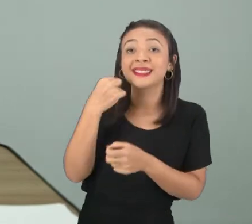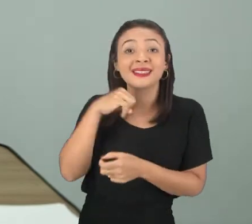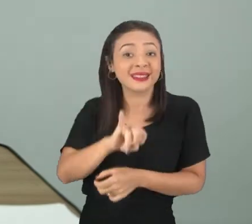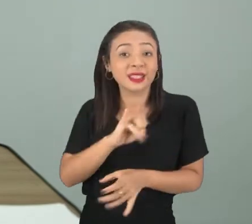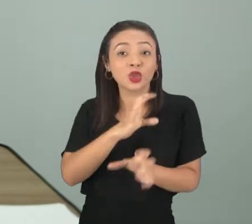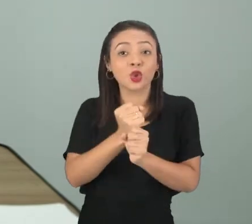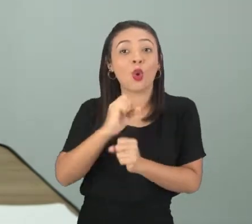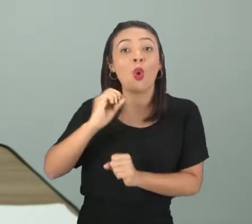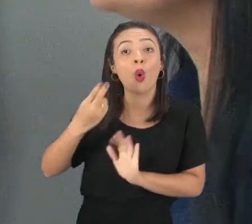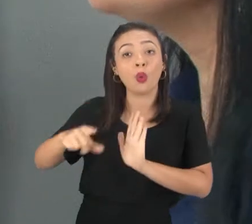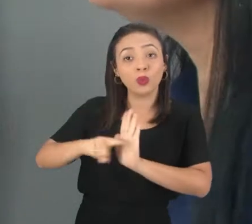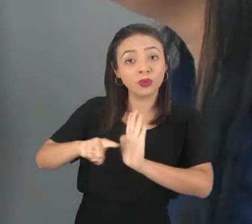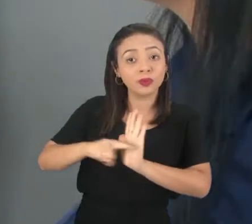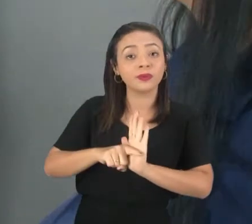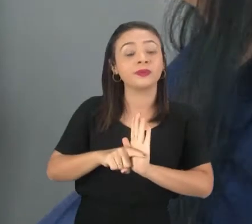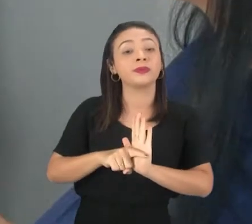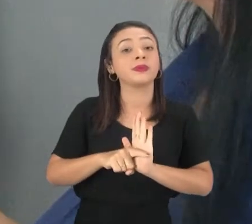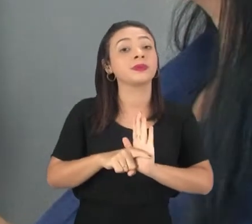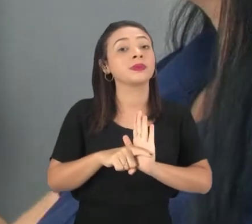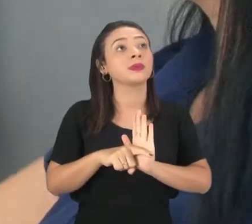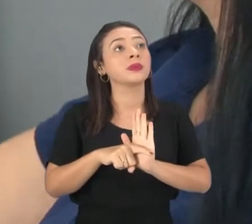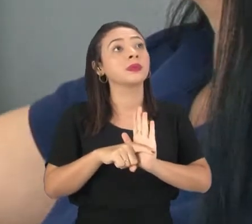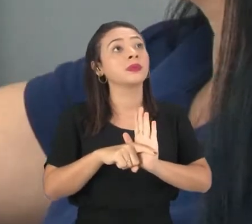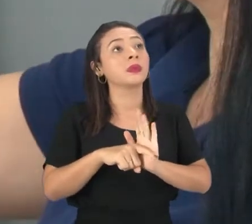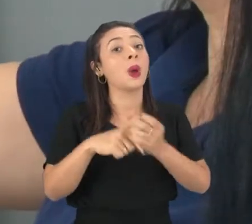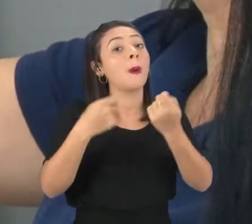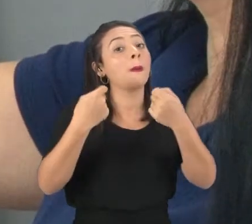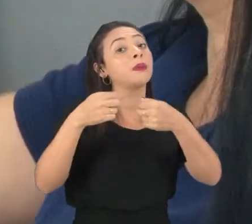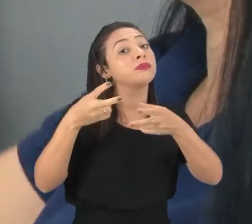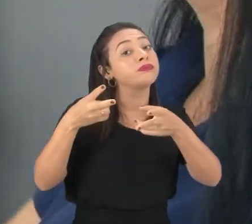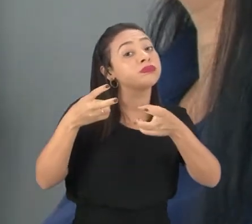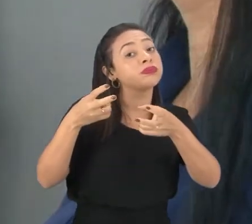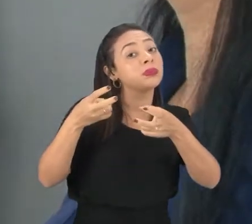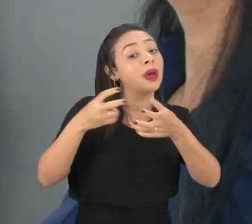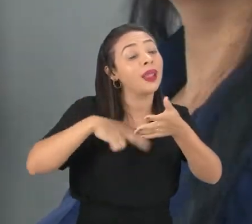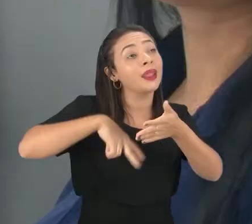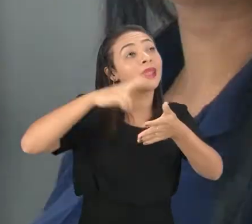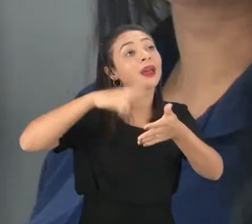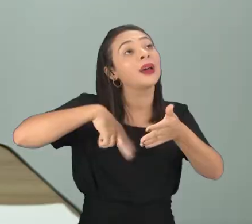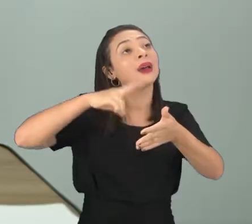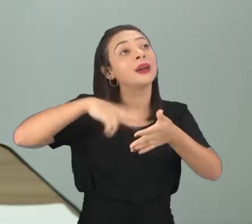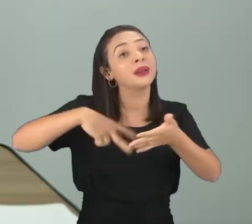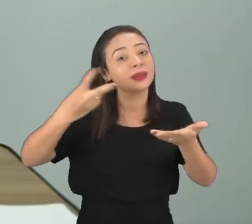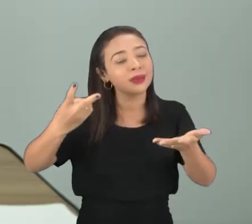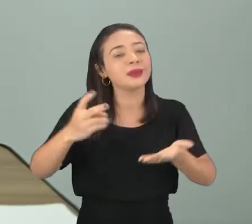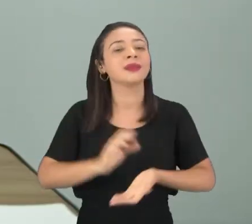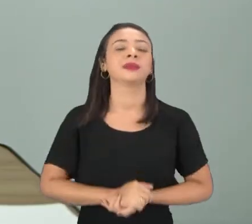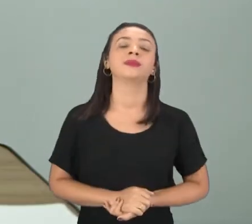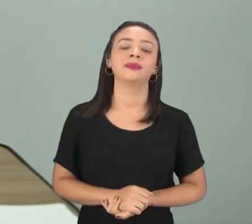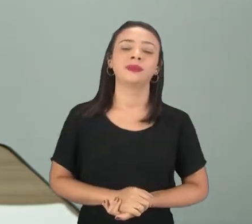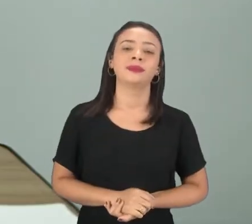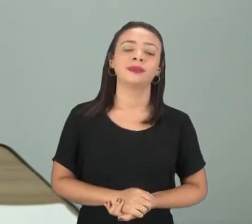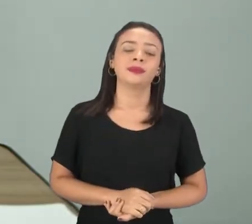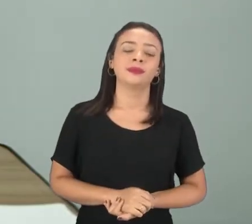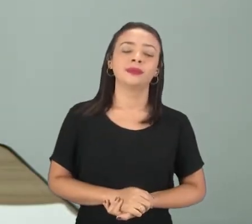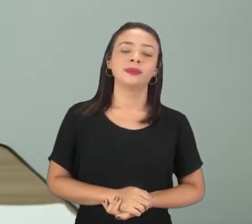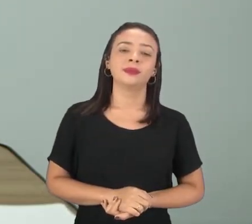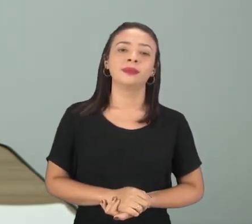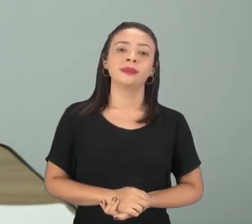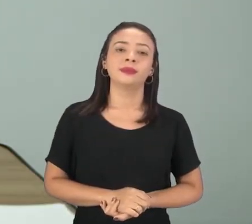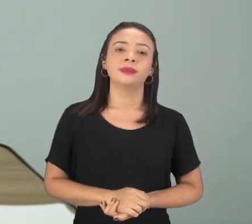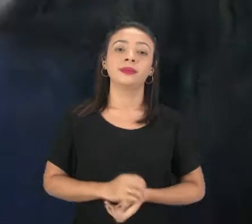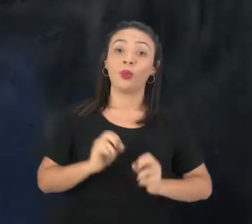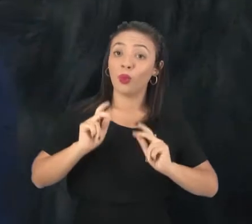ou subtração eu preciso conseguir perceber isso na minha leitura a minha situação aí que eu tô tentando resolver